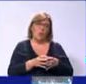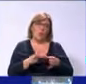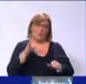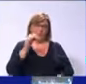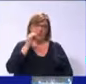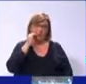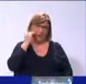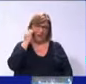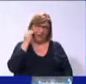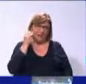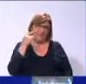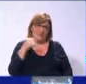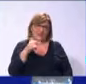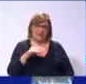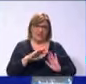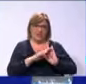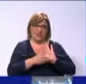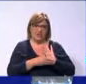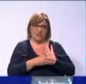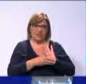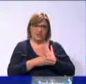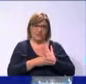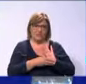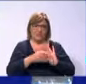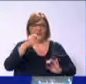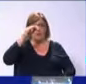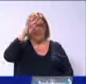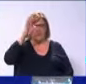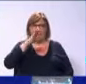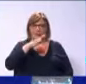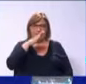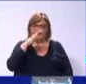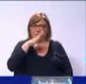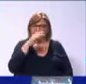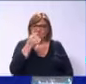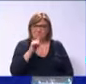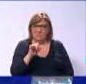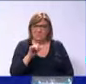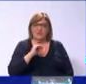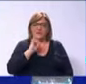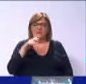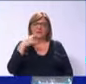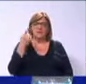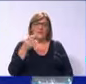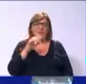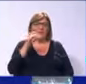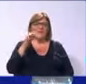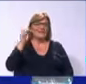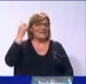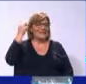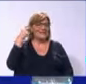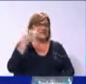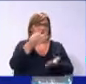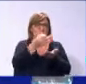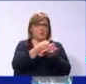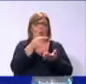grave que o fato teria punições o sporting de braga bateu e depois vem a tal será em cima do bolo que é precisamente a